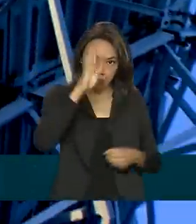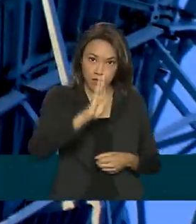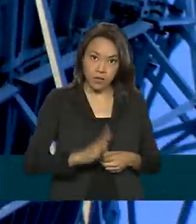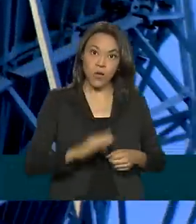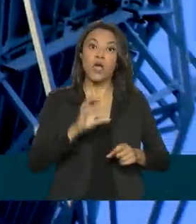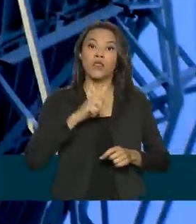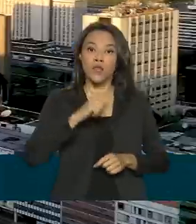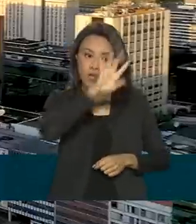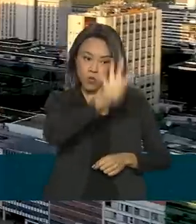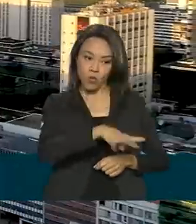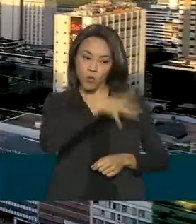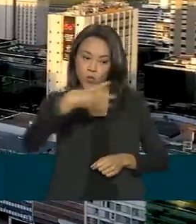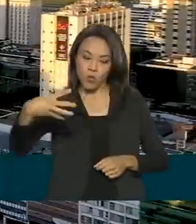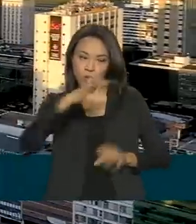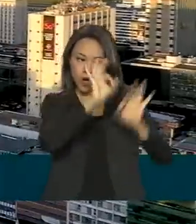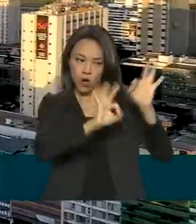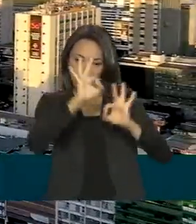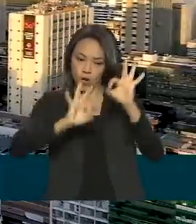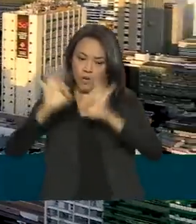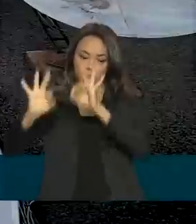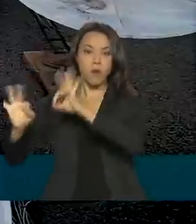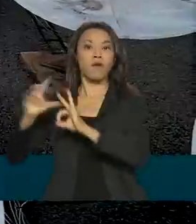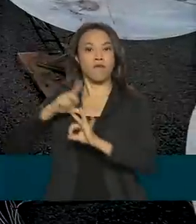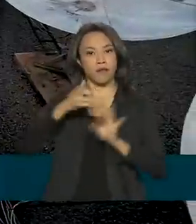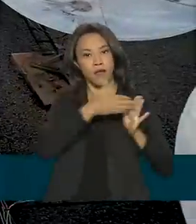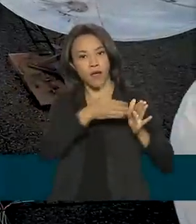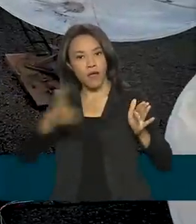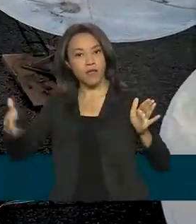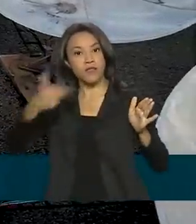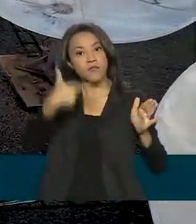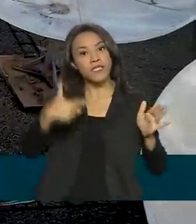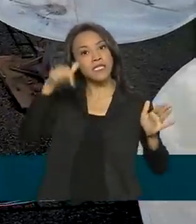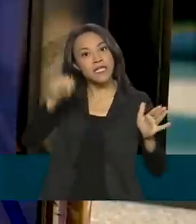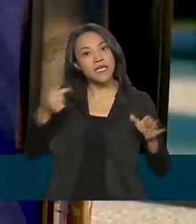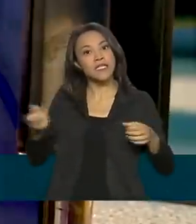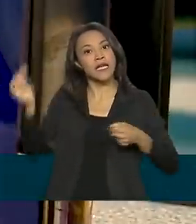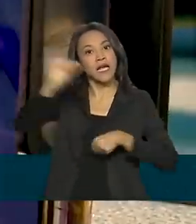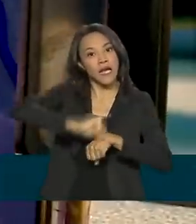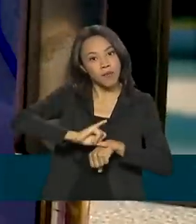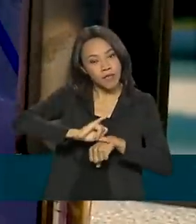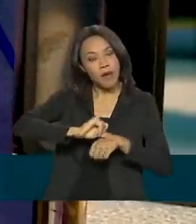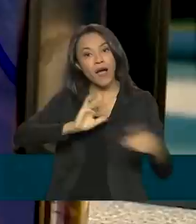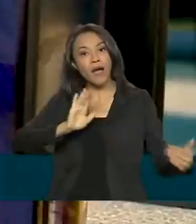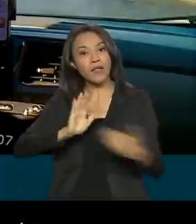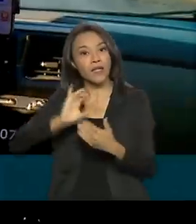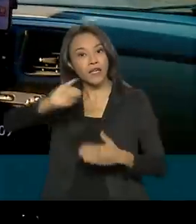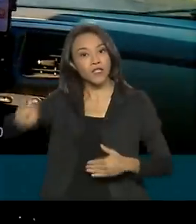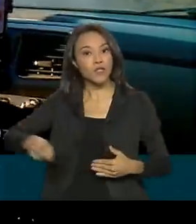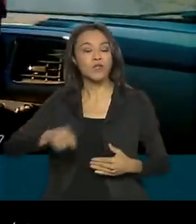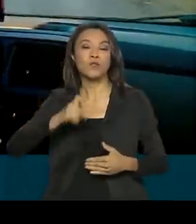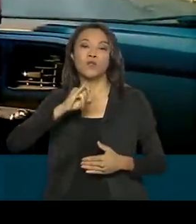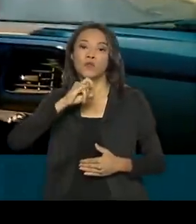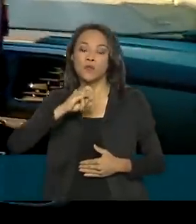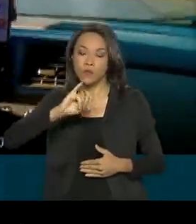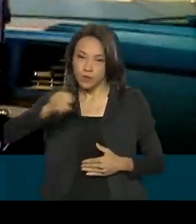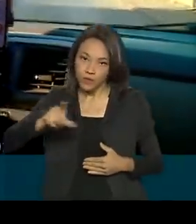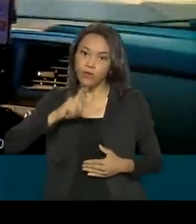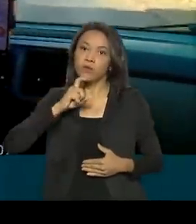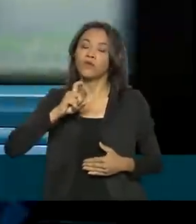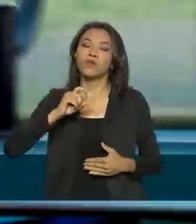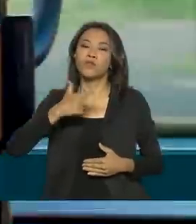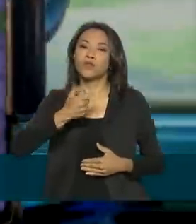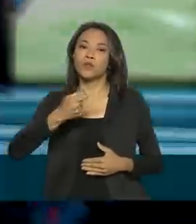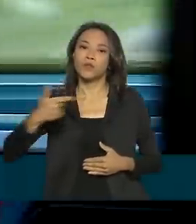nova tecnologia estará disponível nas 27 capitais brasileiras até julho de 2022. Em seguida,